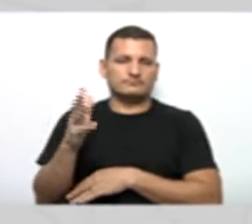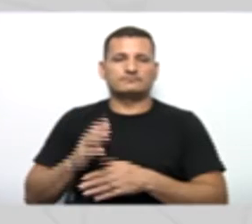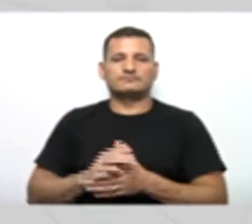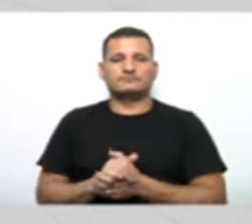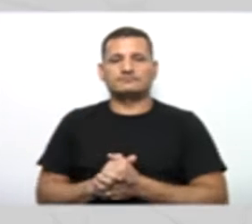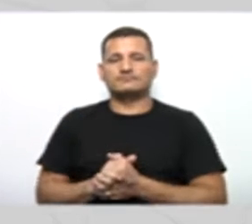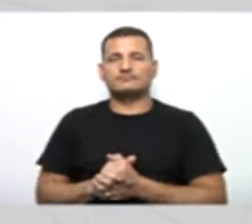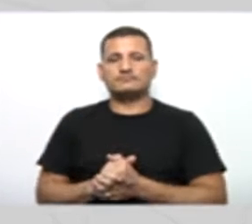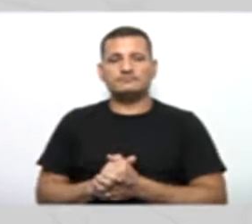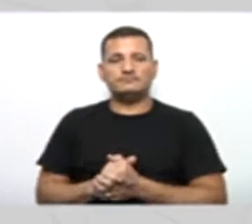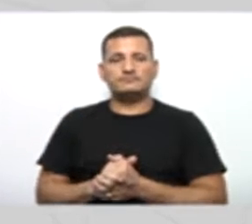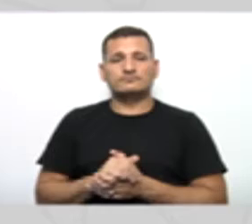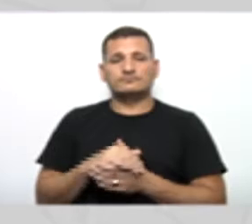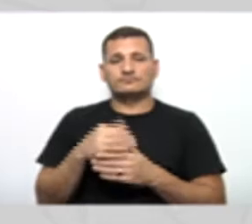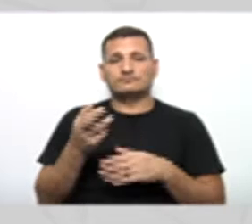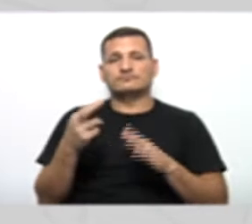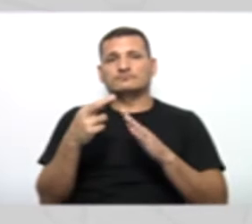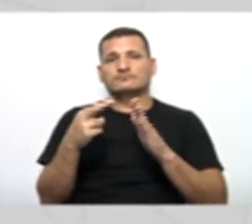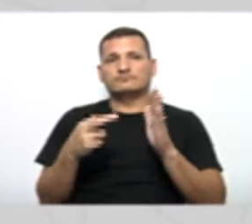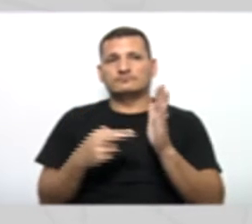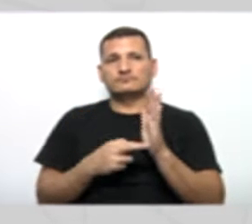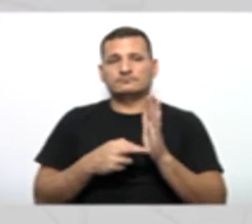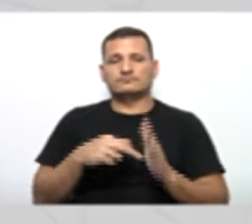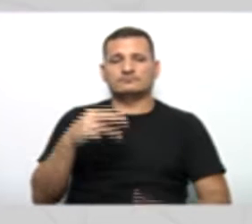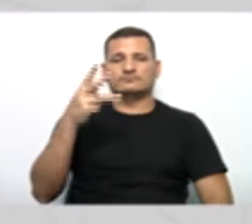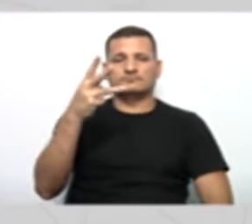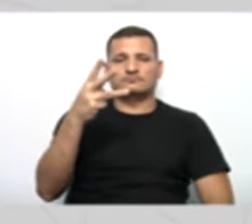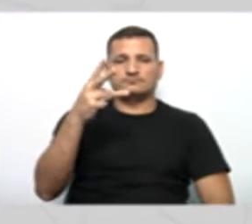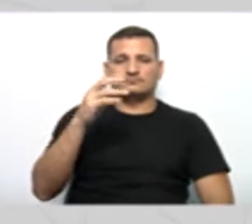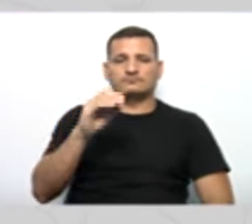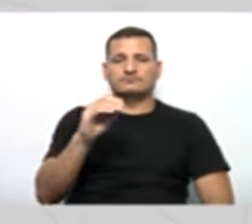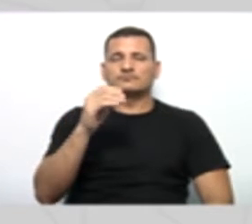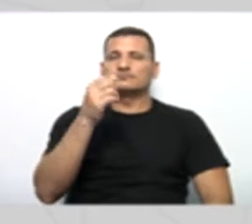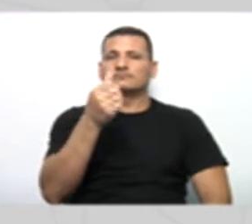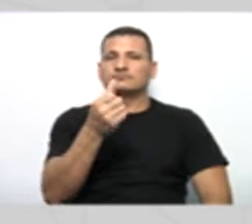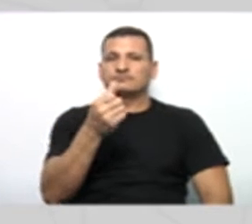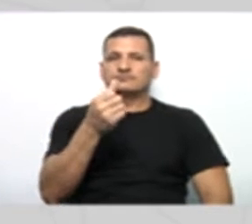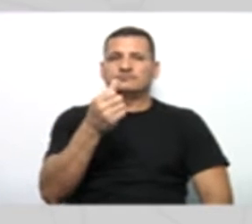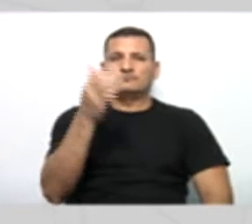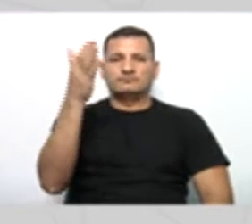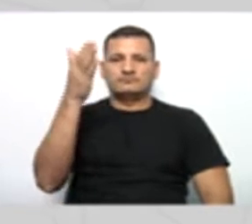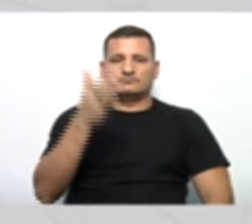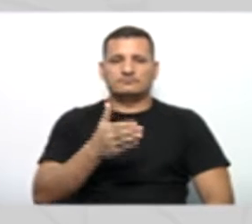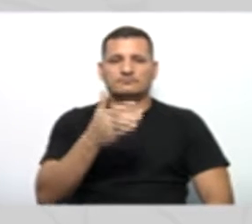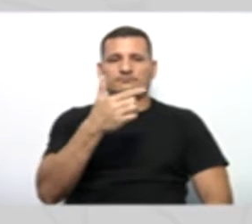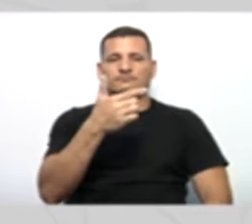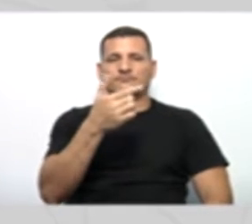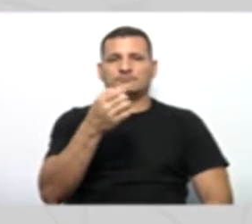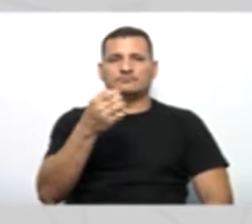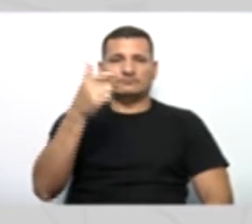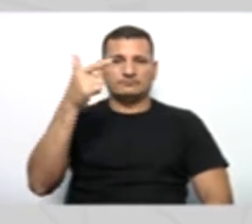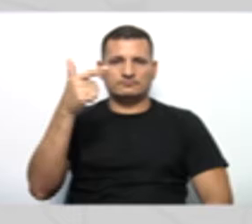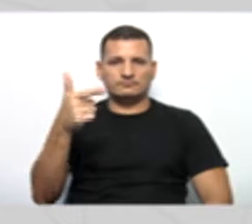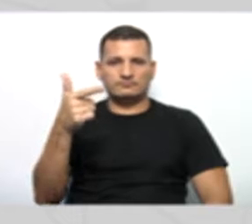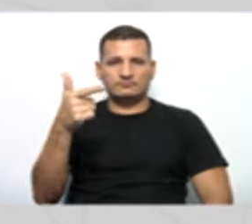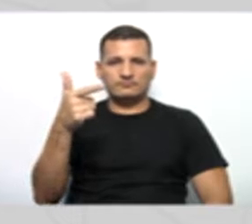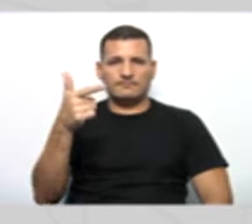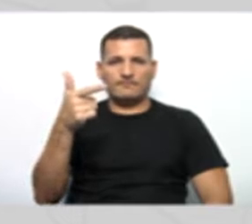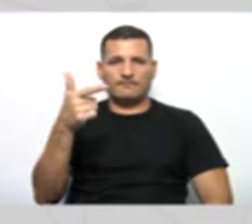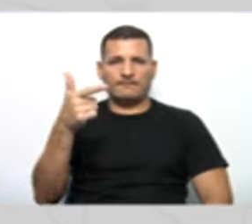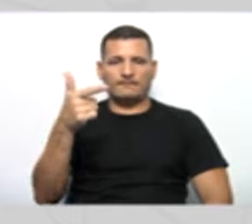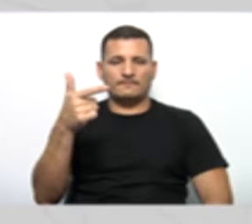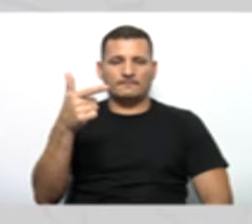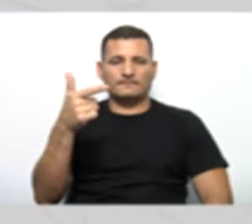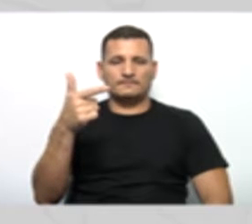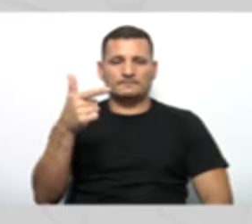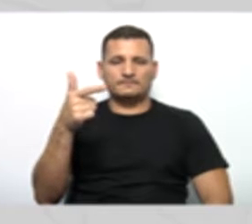Segundo a resolução CONAMA 306 de 2012, a gestão ambiental como condução,